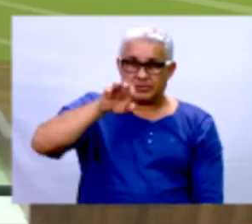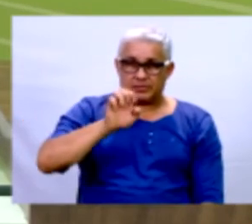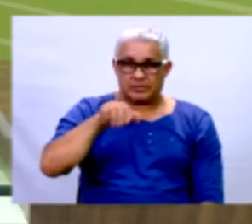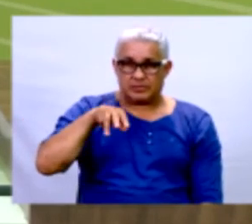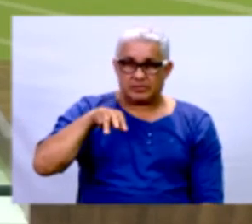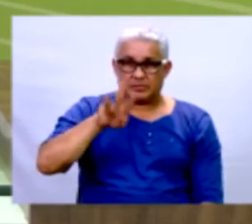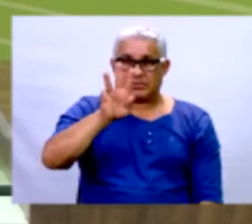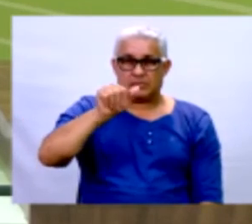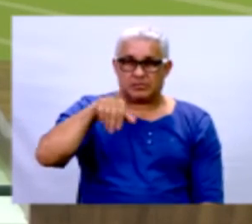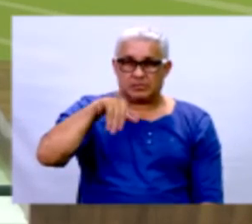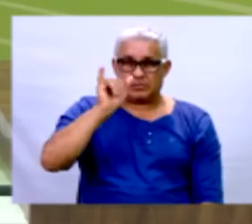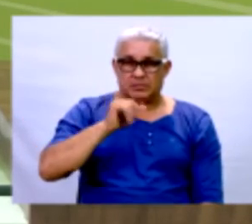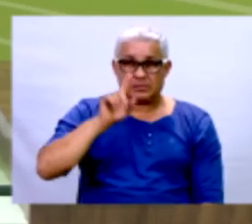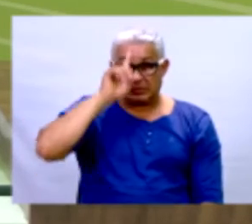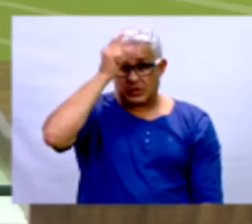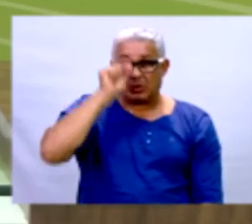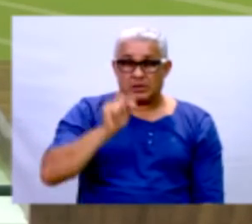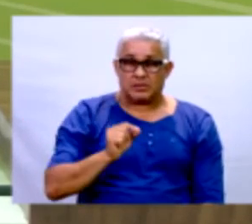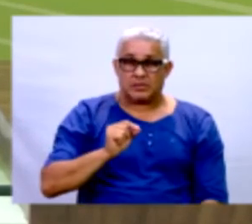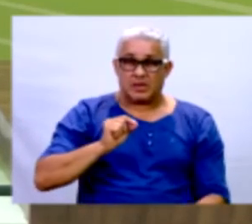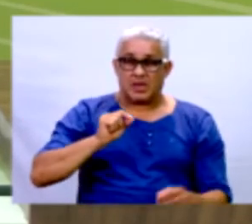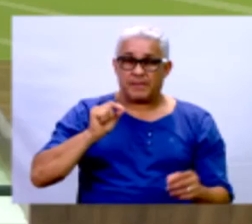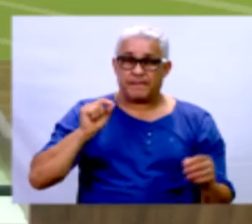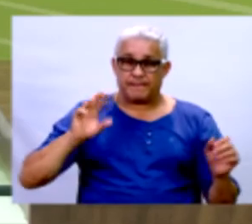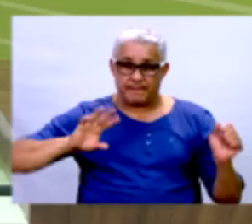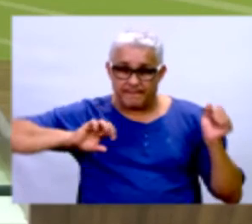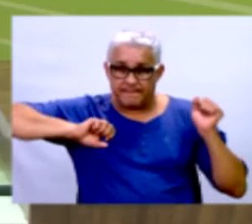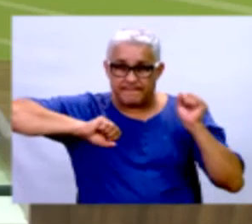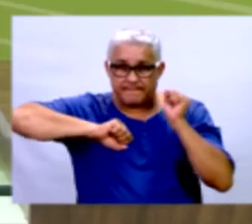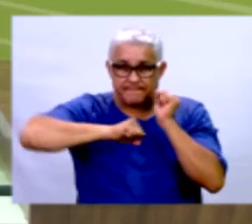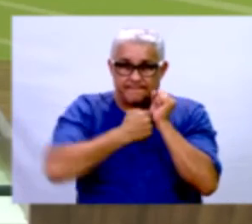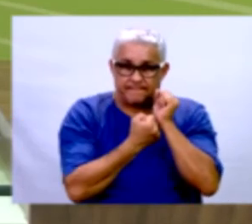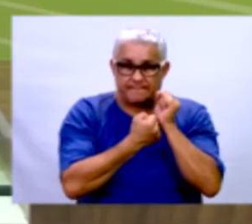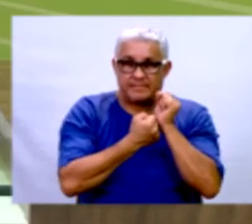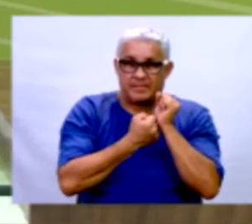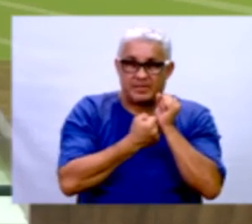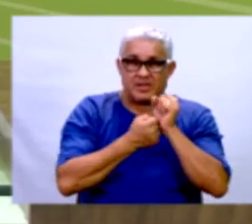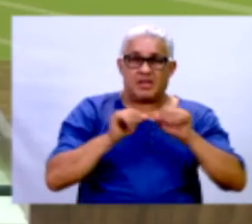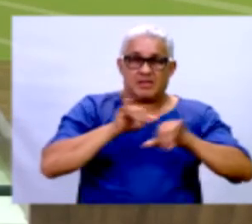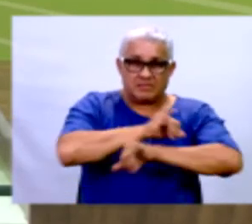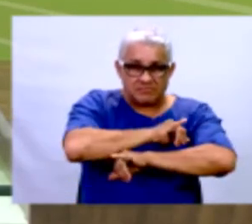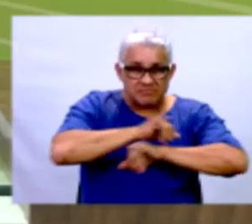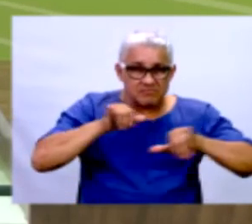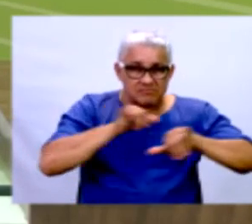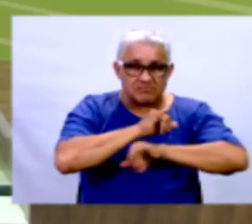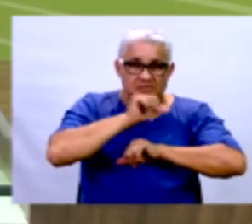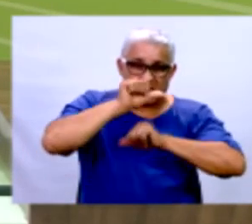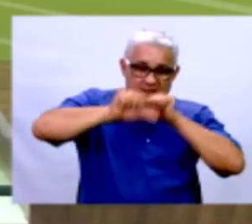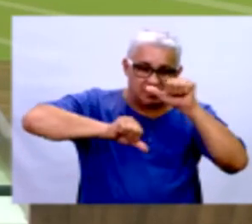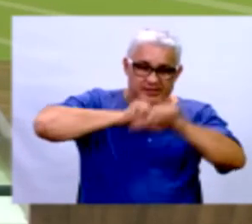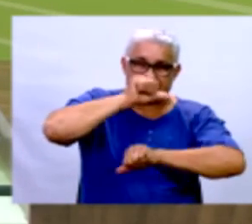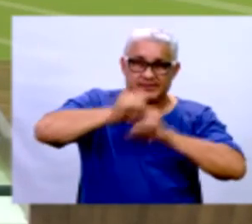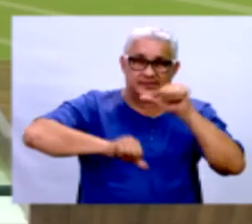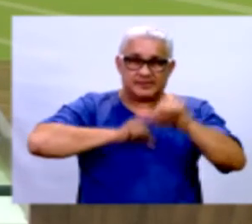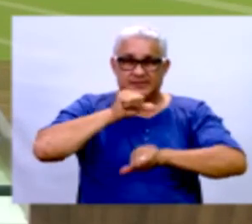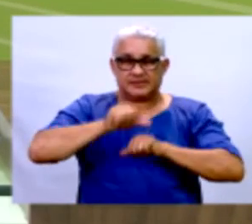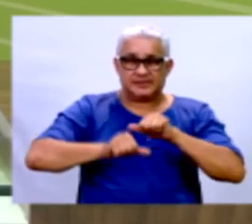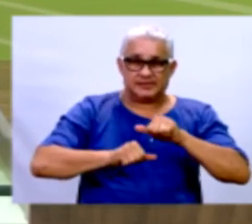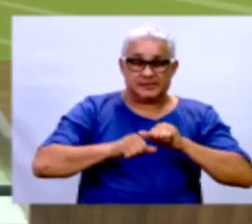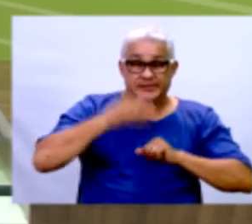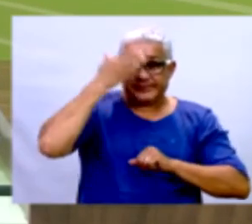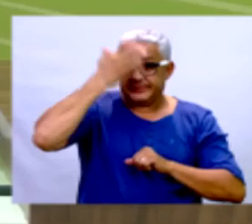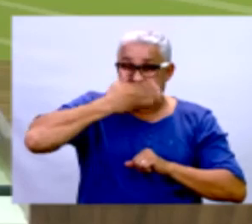pessoal, a ideia é criptografar uma informação, quer dizer, transformar aquela informação em algo